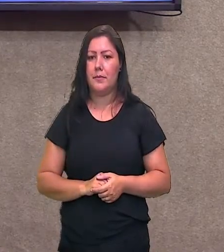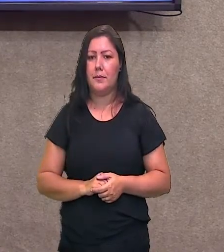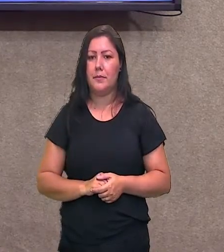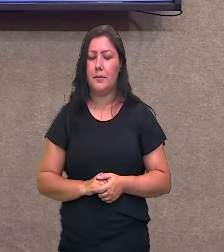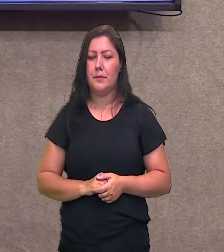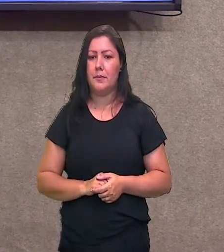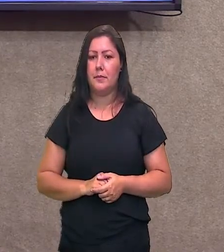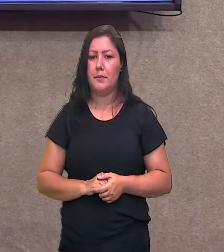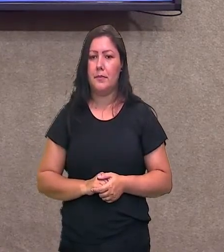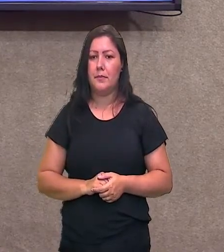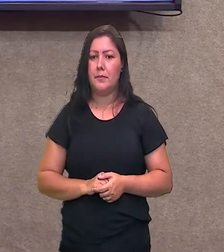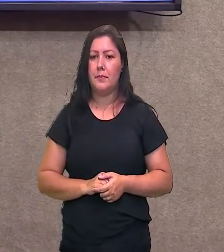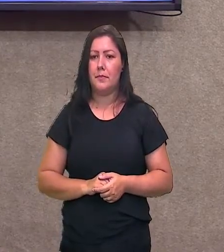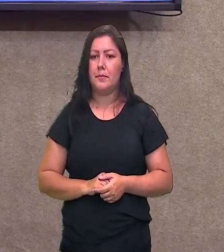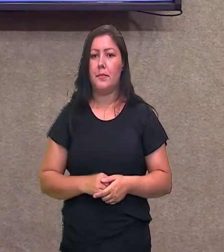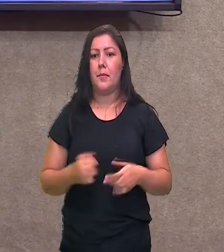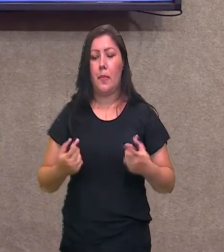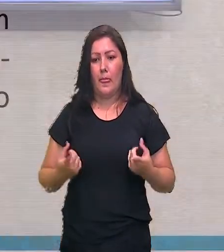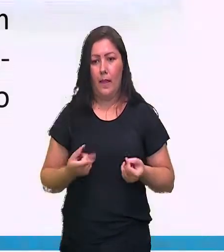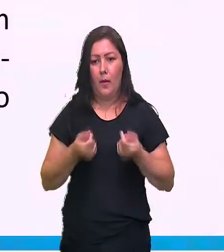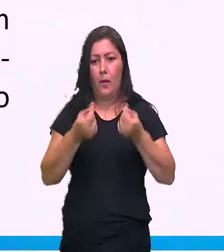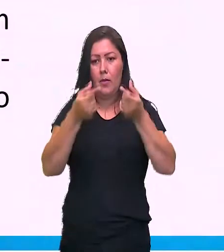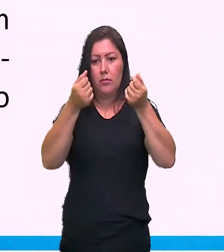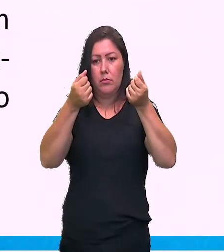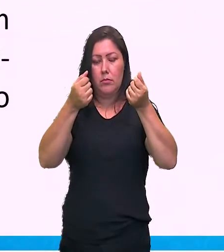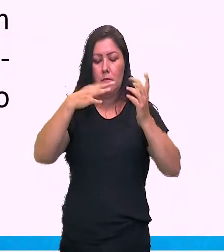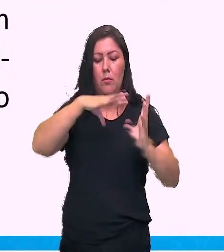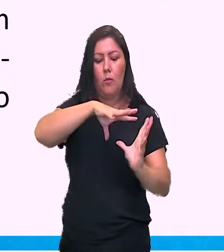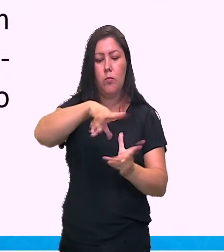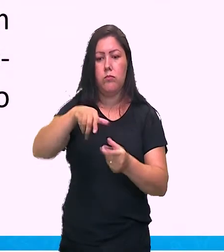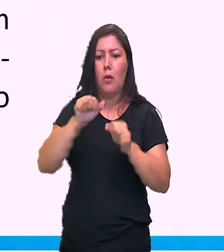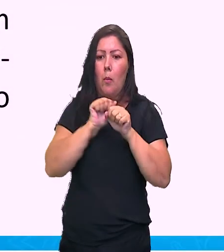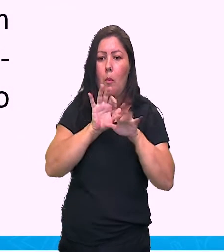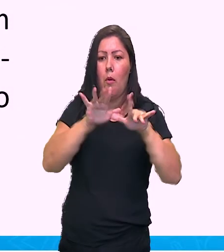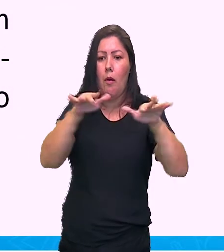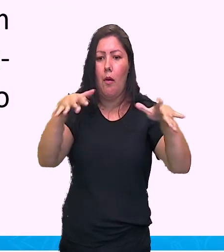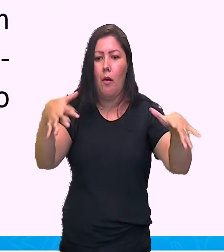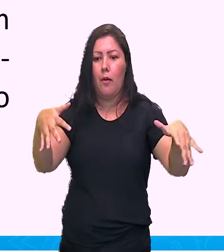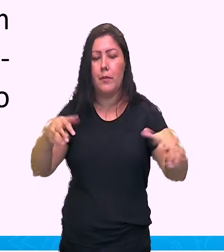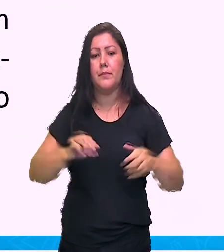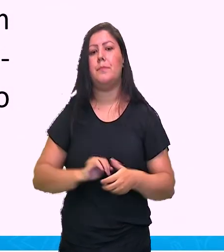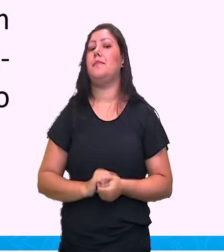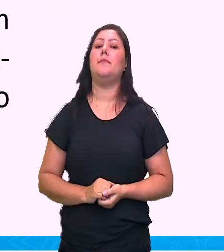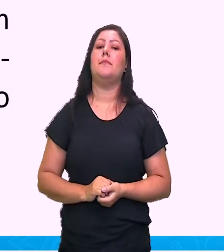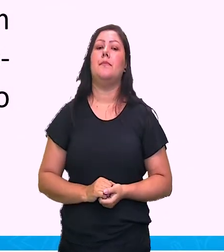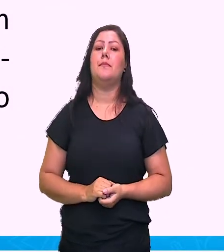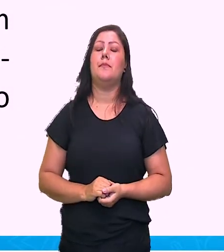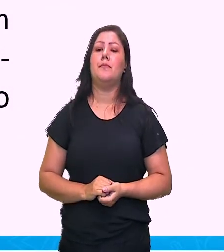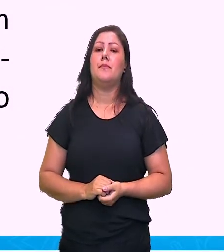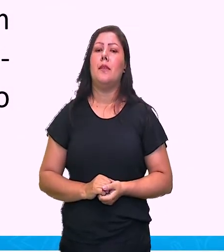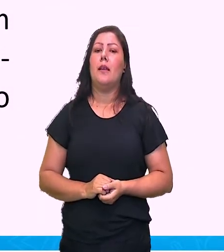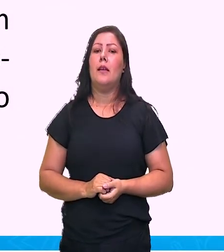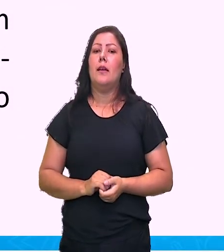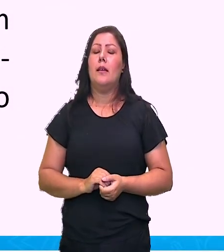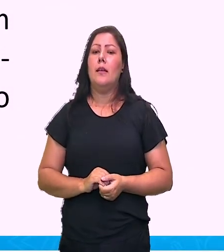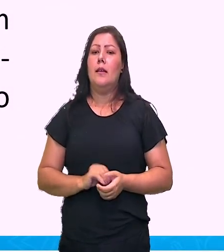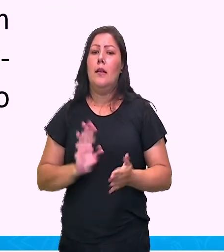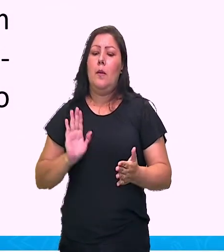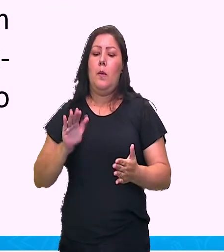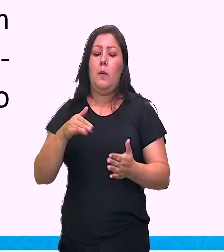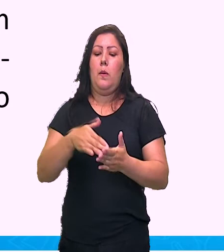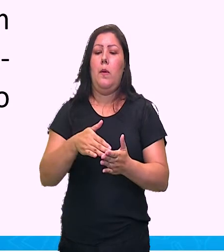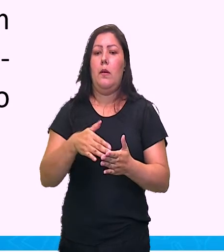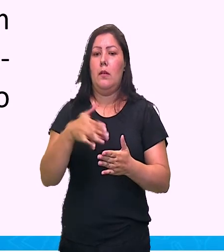O capitalismo e sua expansão pelo mundo. Até o fim da Segunda Guerra Mundial, que durou de 39 a